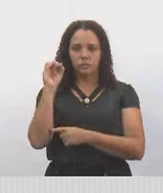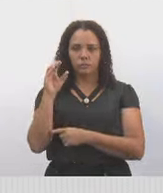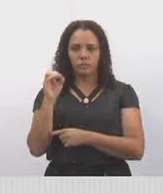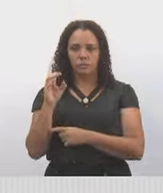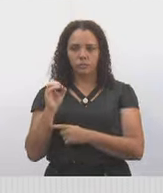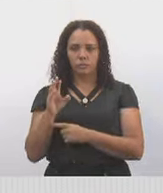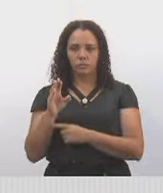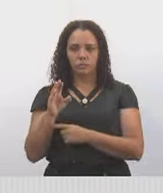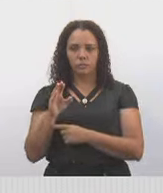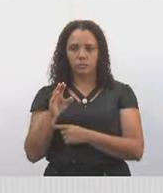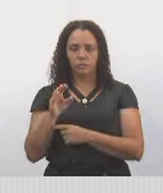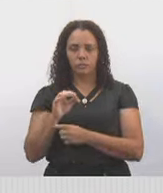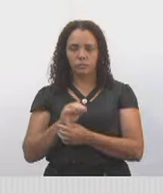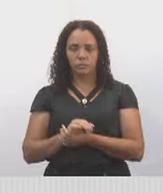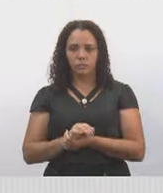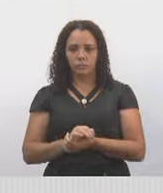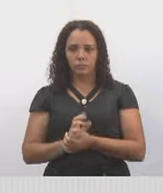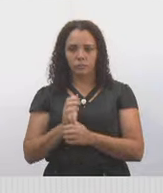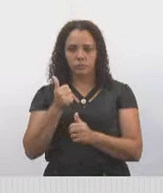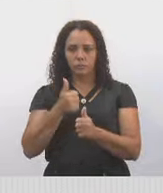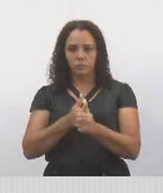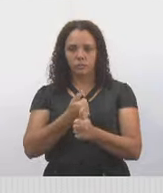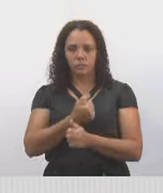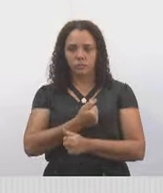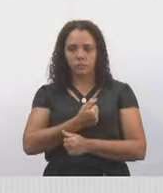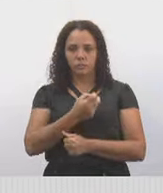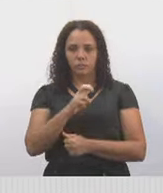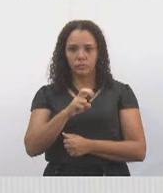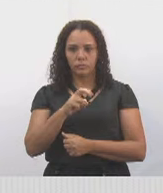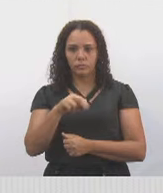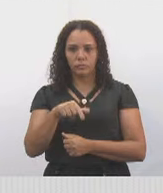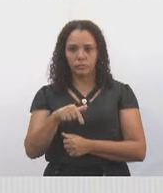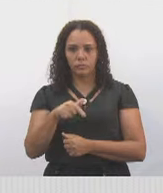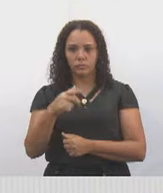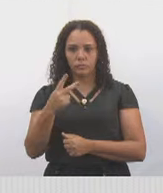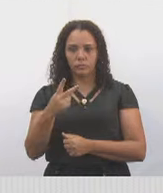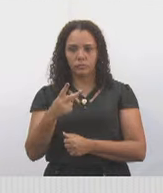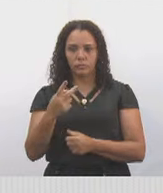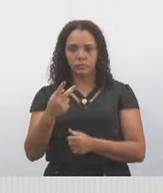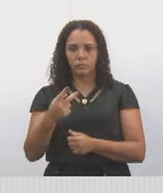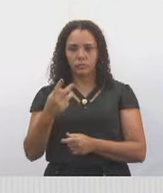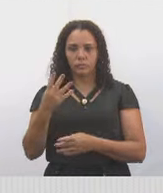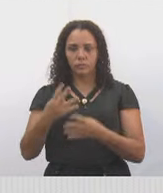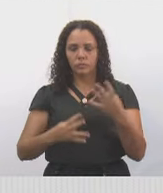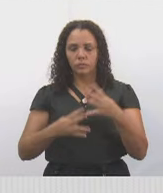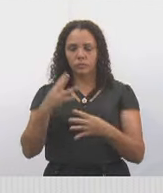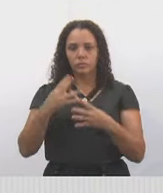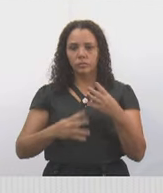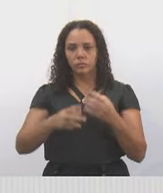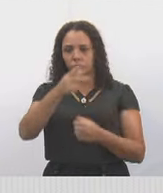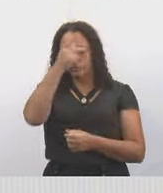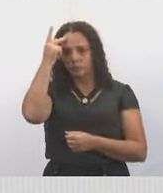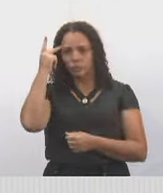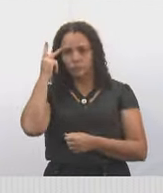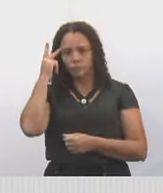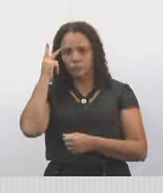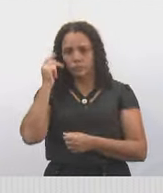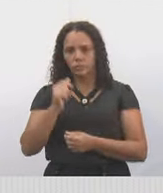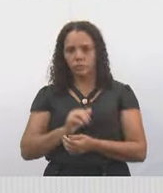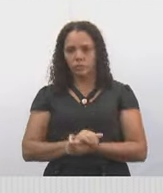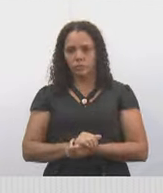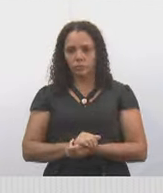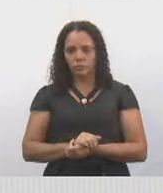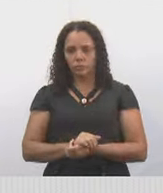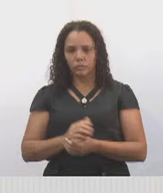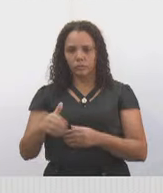esquerda que próximo número 572 tem prejudicado muito os motoristas na